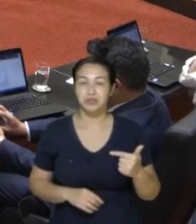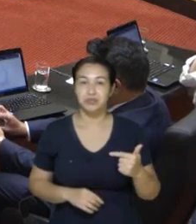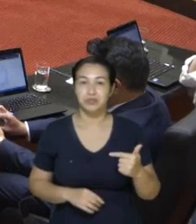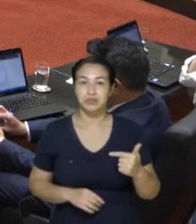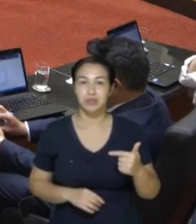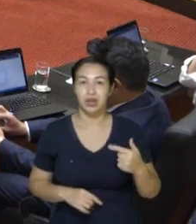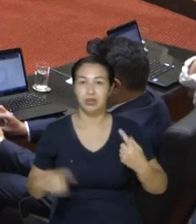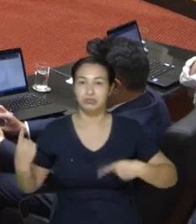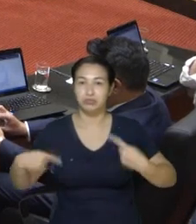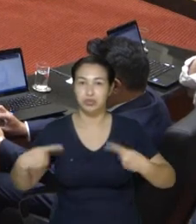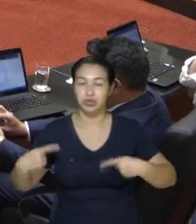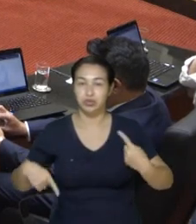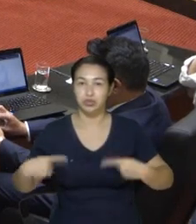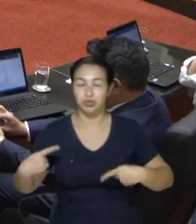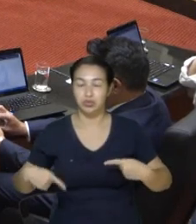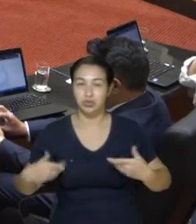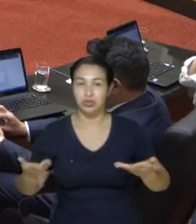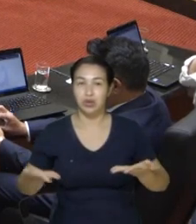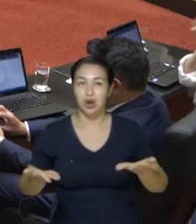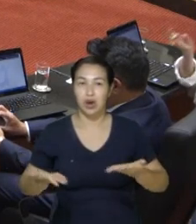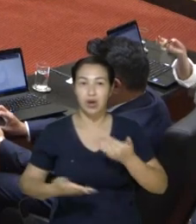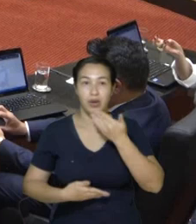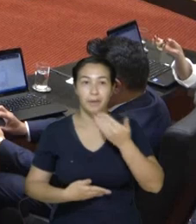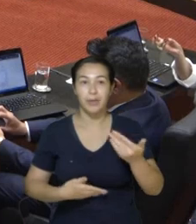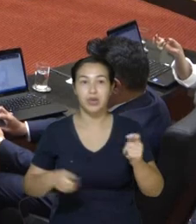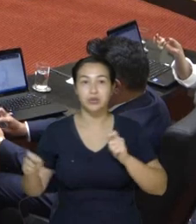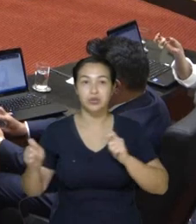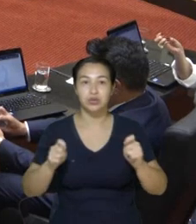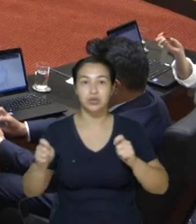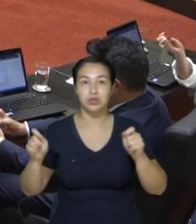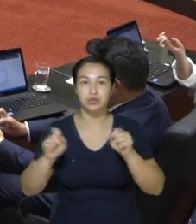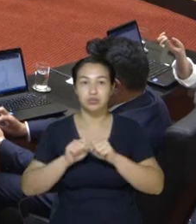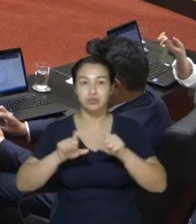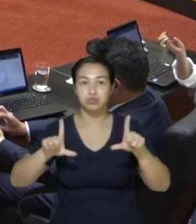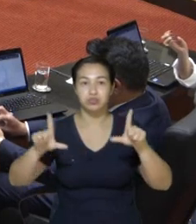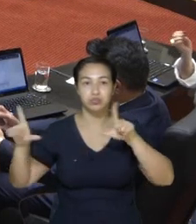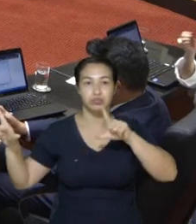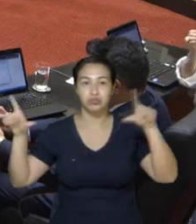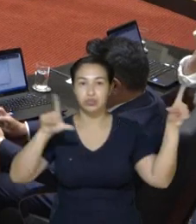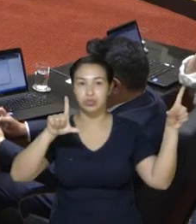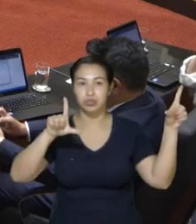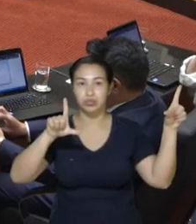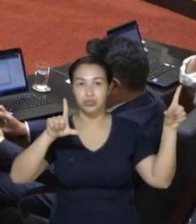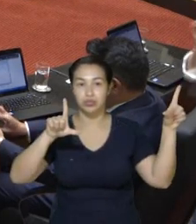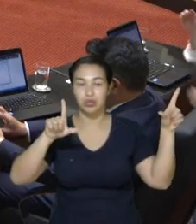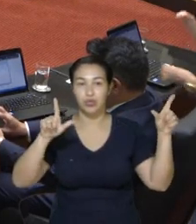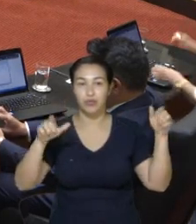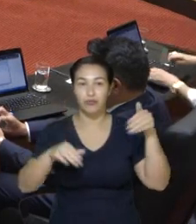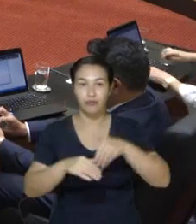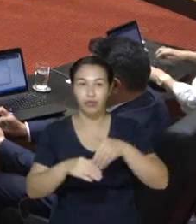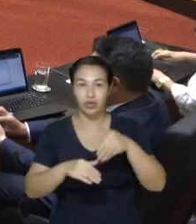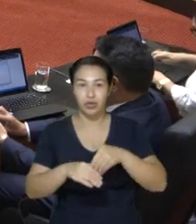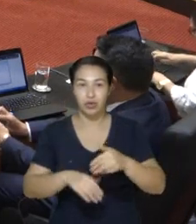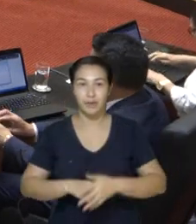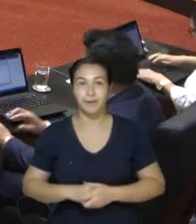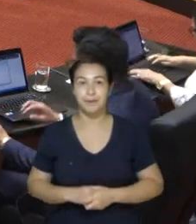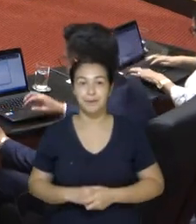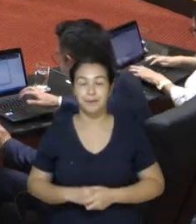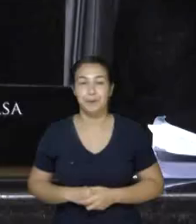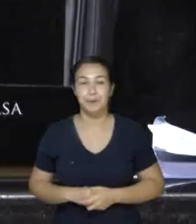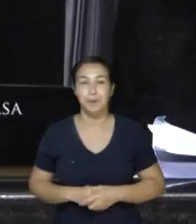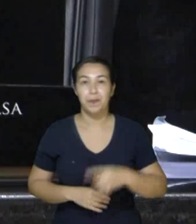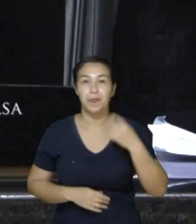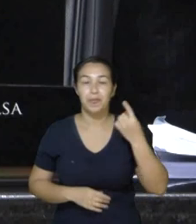Não havendo quem queira discutir, solicito a assessoria que possa abrir o painel de votação. Os deputados